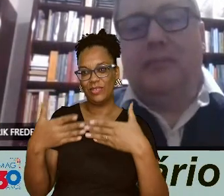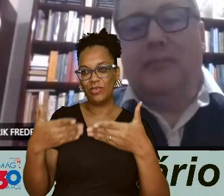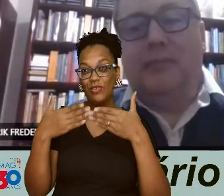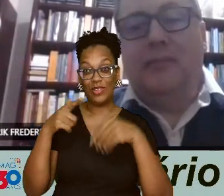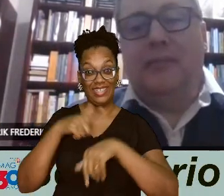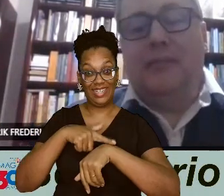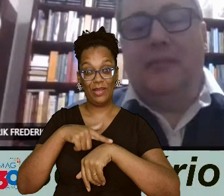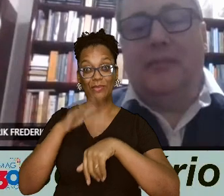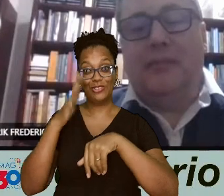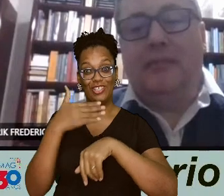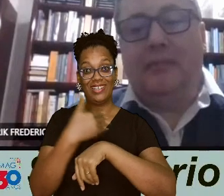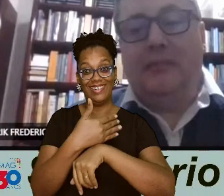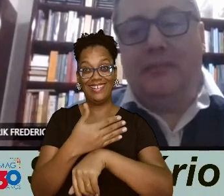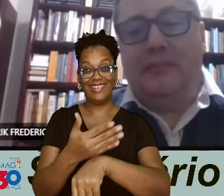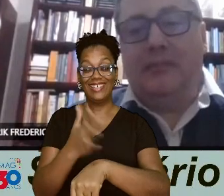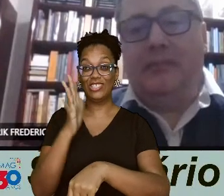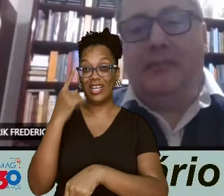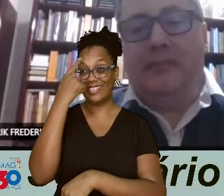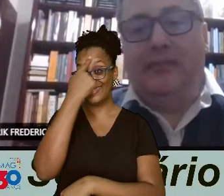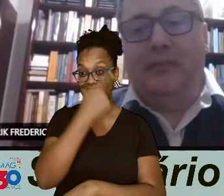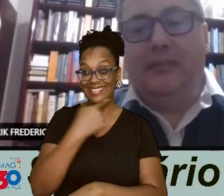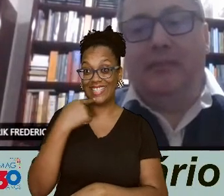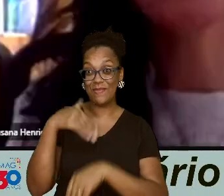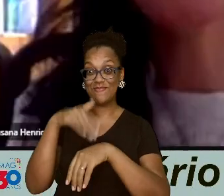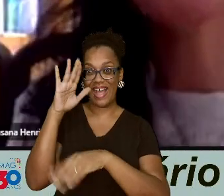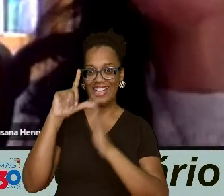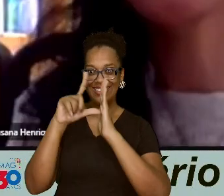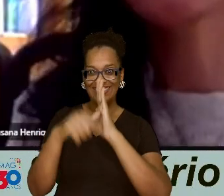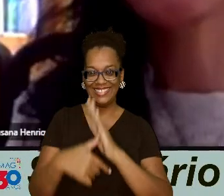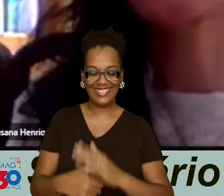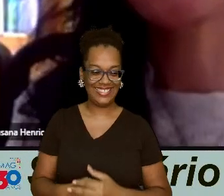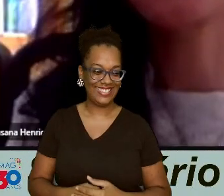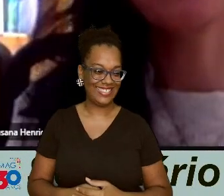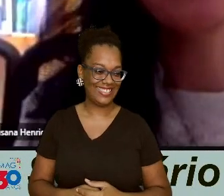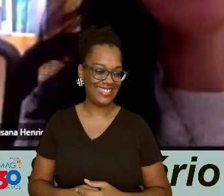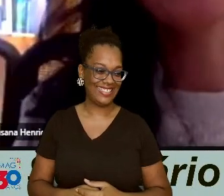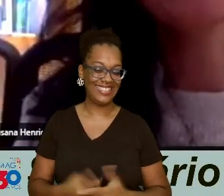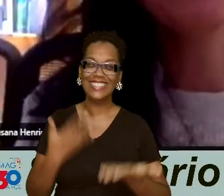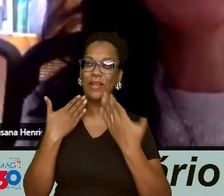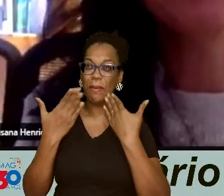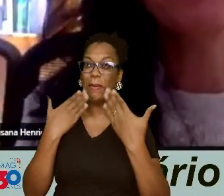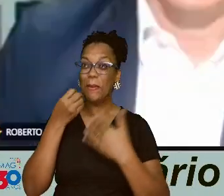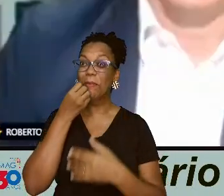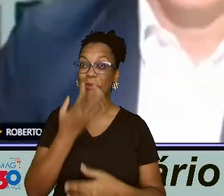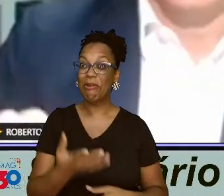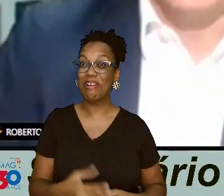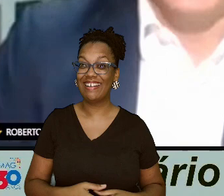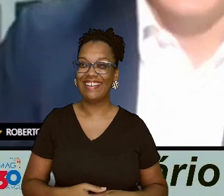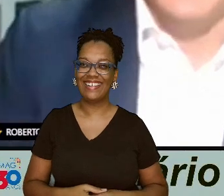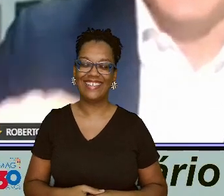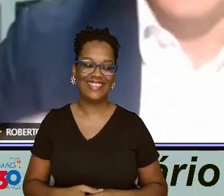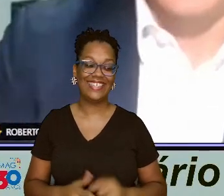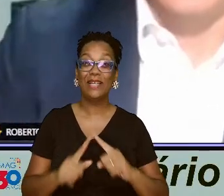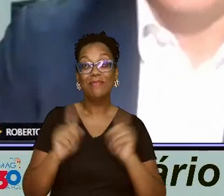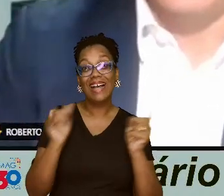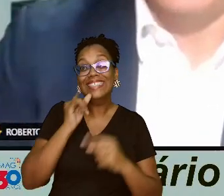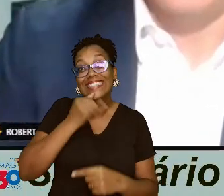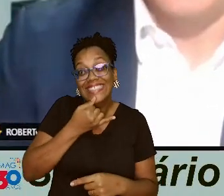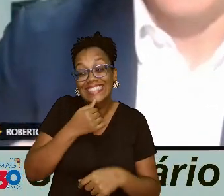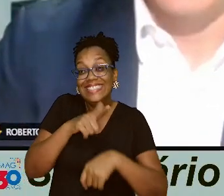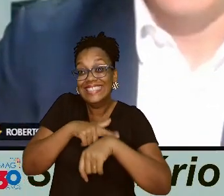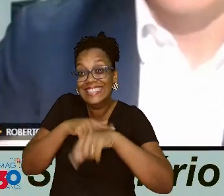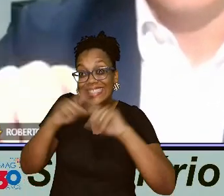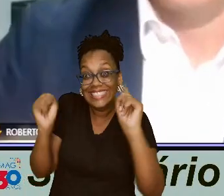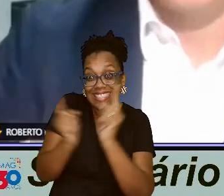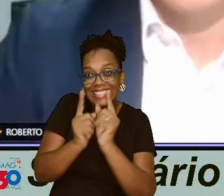já vai mais de meia hora do aprazado. A conversa está muito boa, mas, infelizmente, a gente vai ter de encerrar